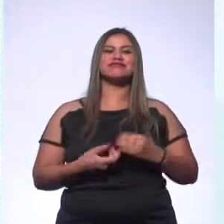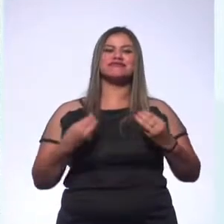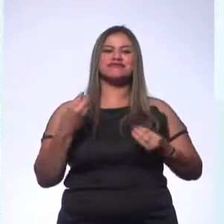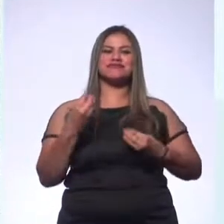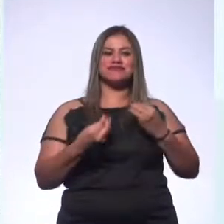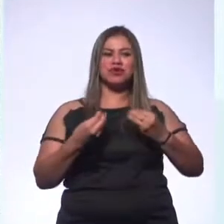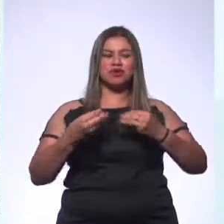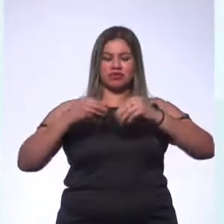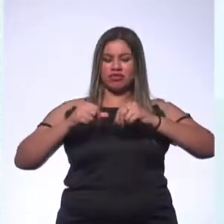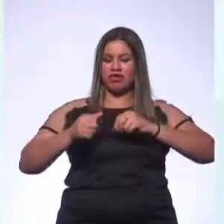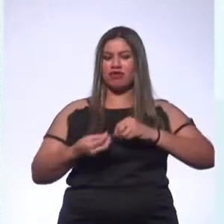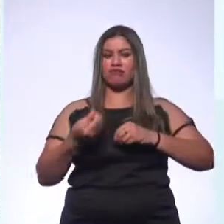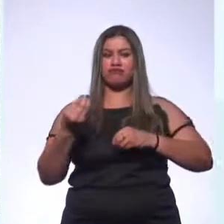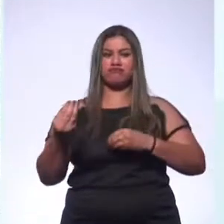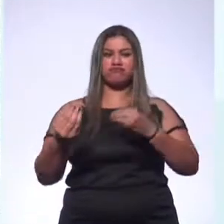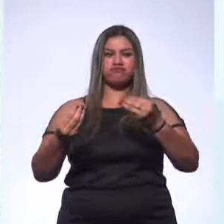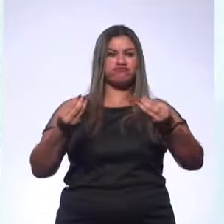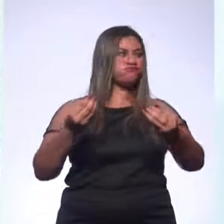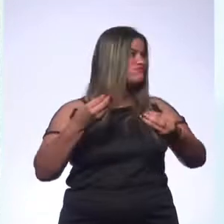das terras e a